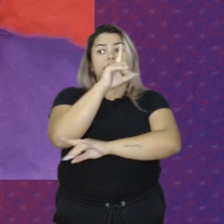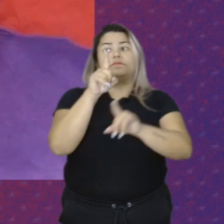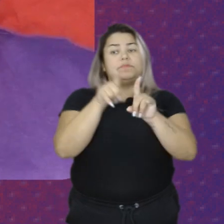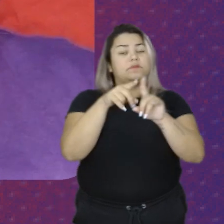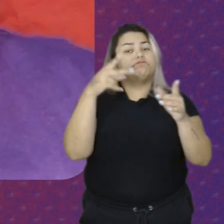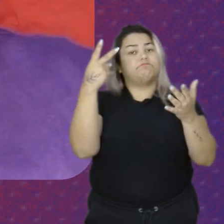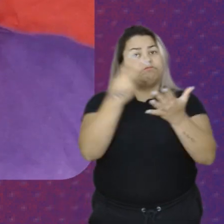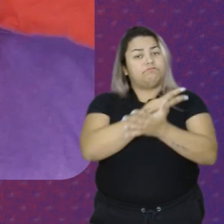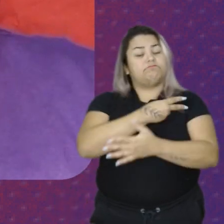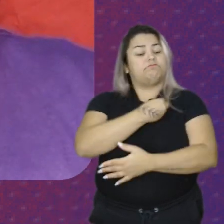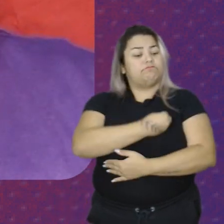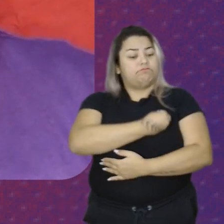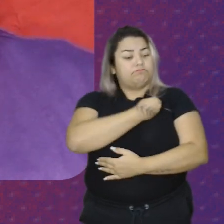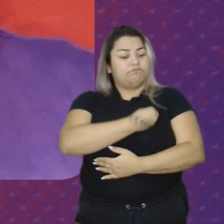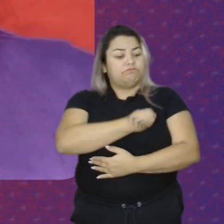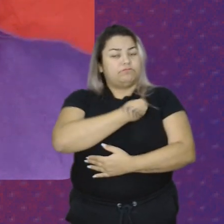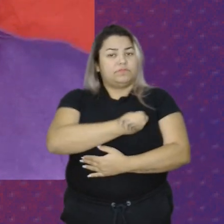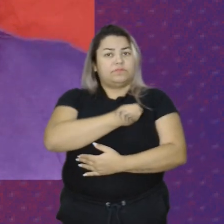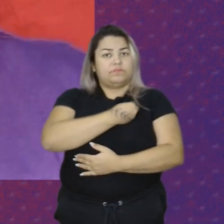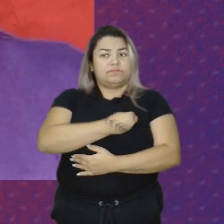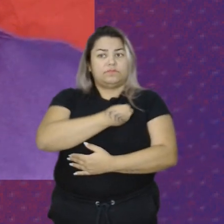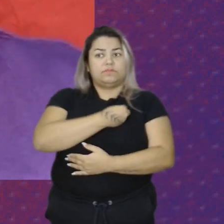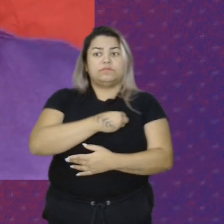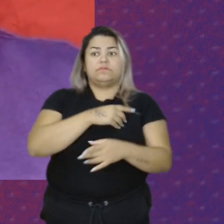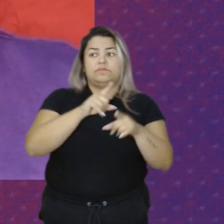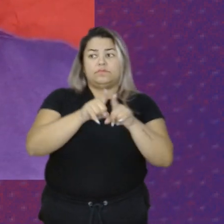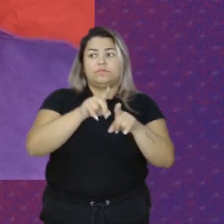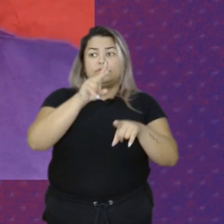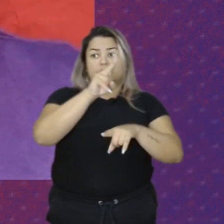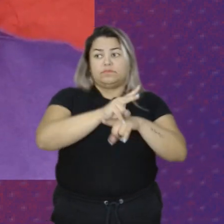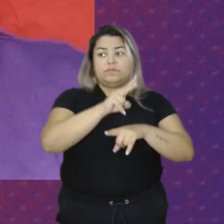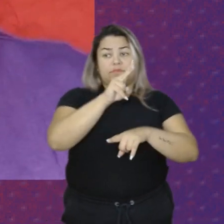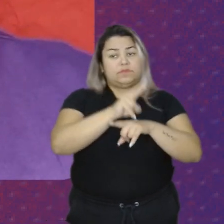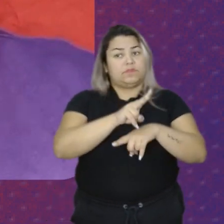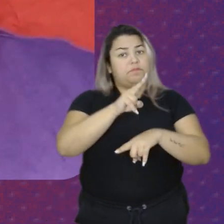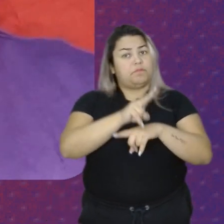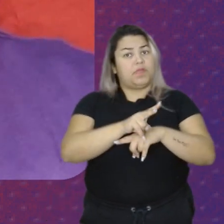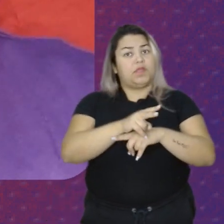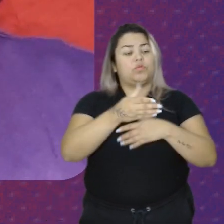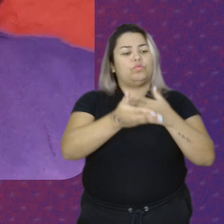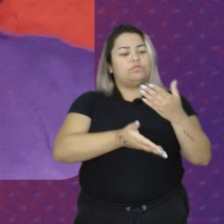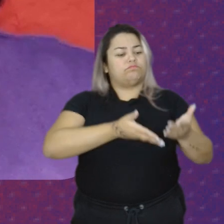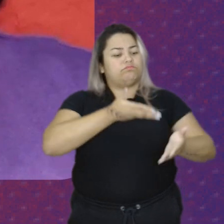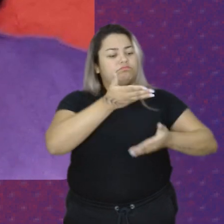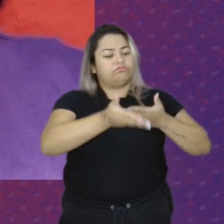para a nossa vida, a partir da preservação, a partir do olhar